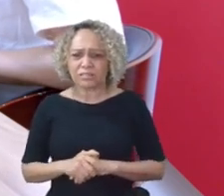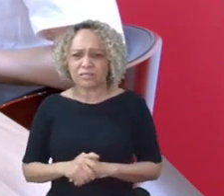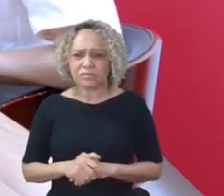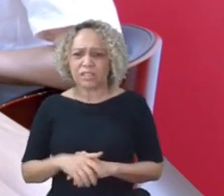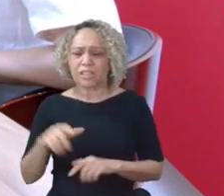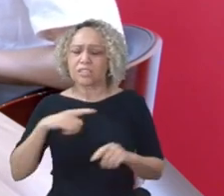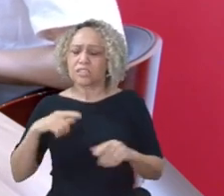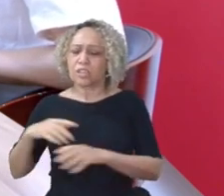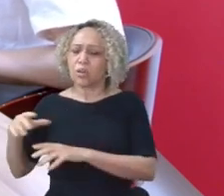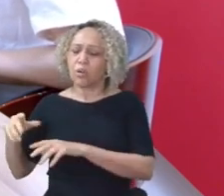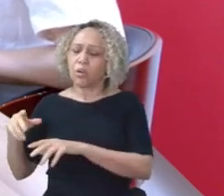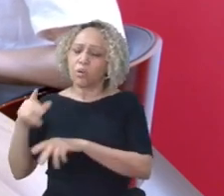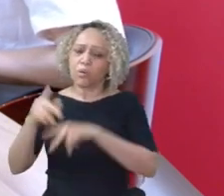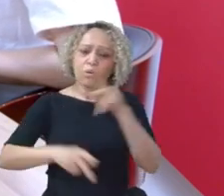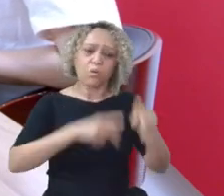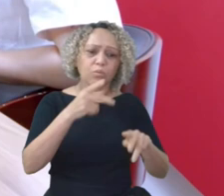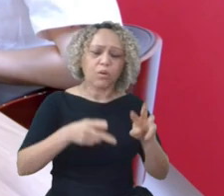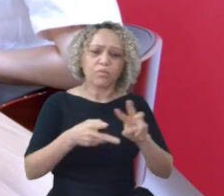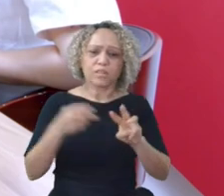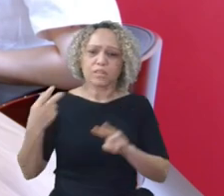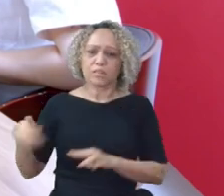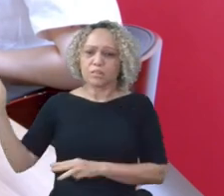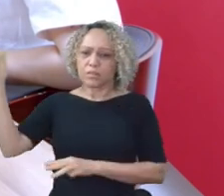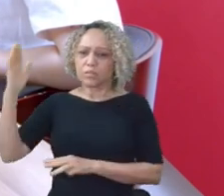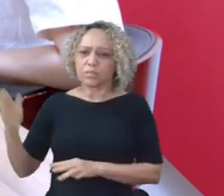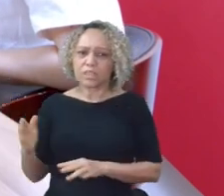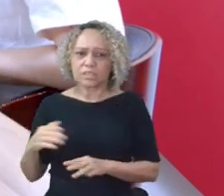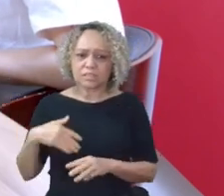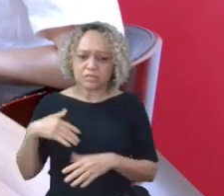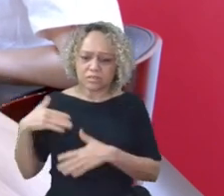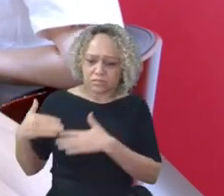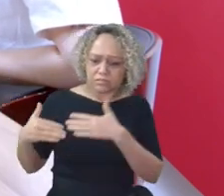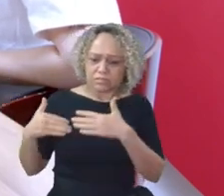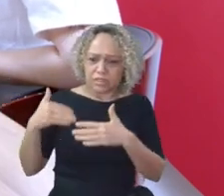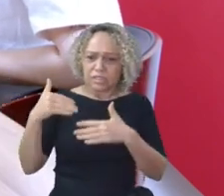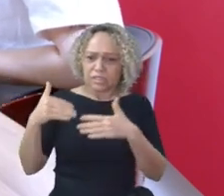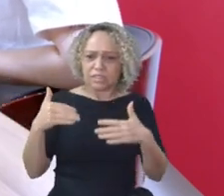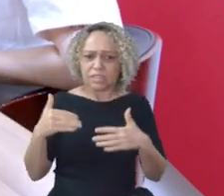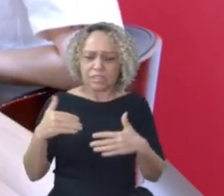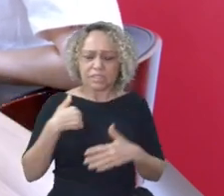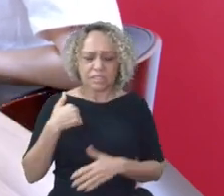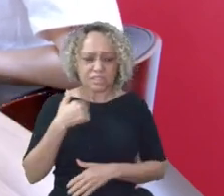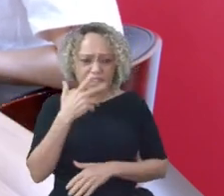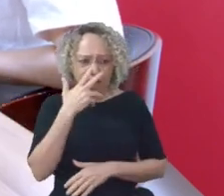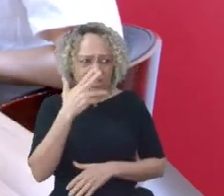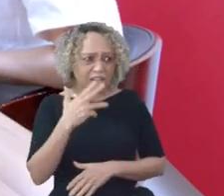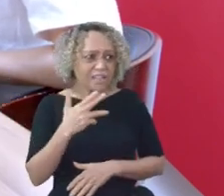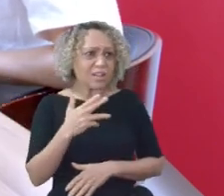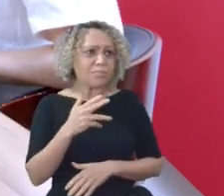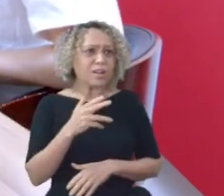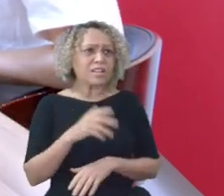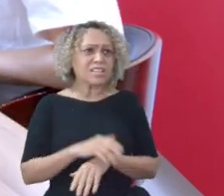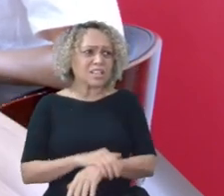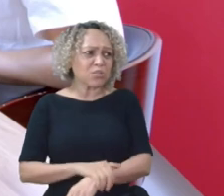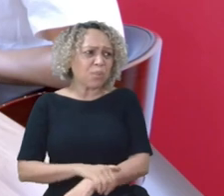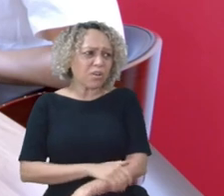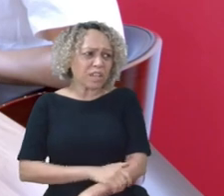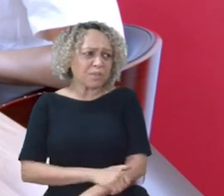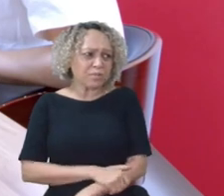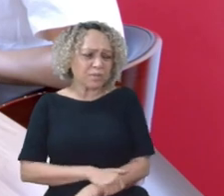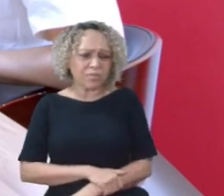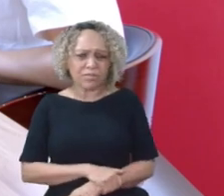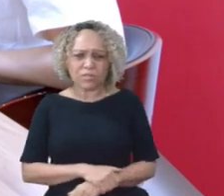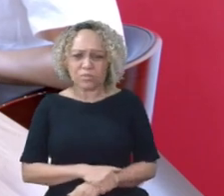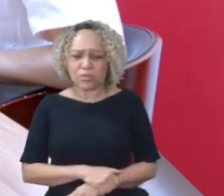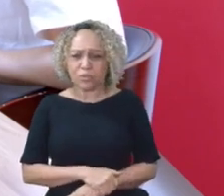que tinham outros povos indígenas no Brasil? Que a gente vai crescendo e vai achando que só tem o nosso, sabe? Então, acontece isso também. No meu caso, não aconteceu